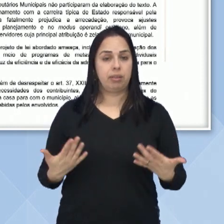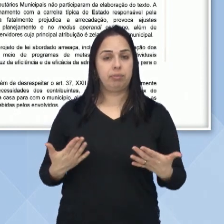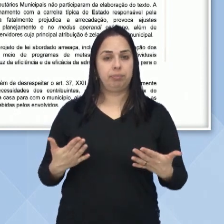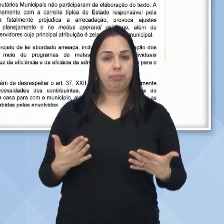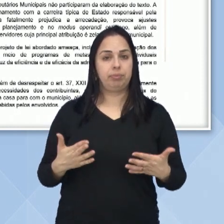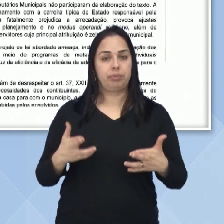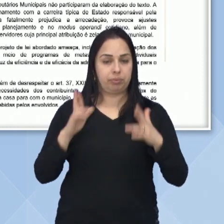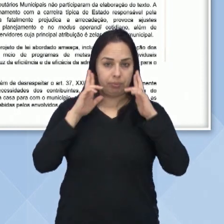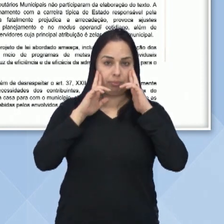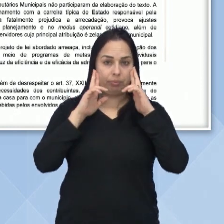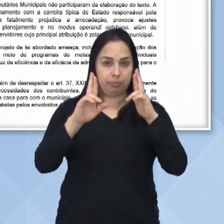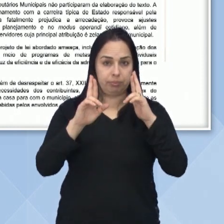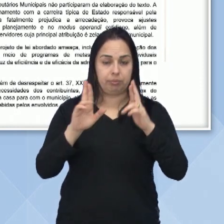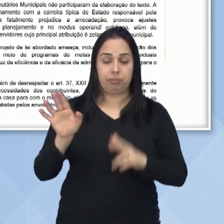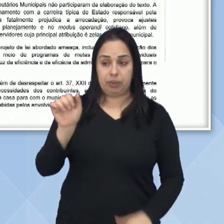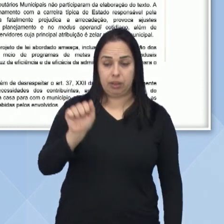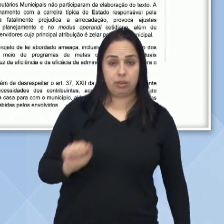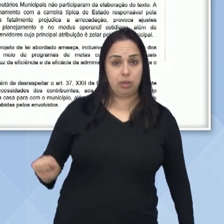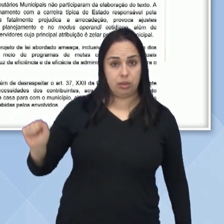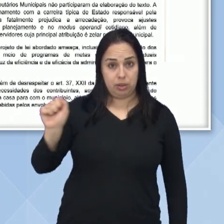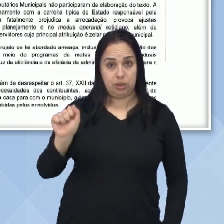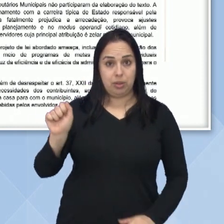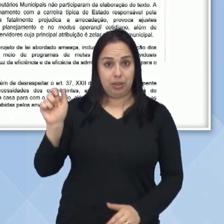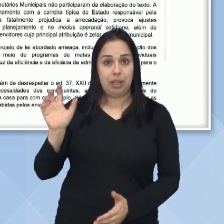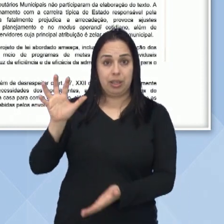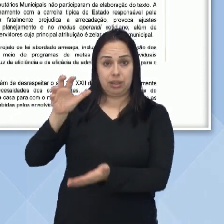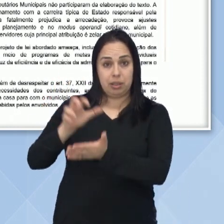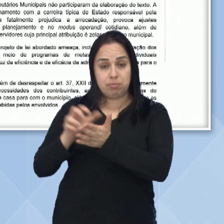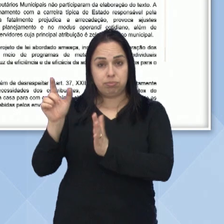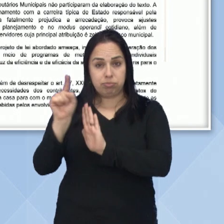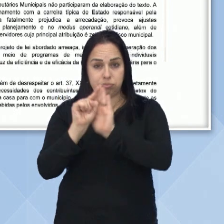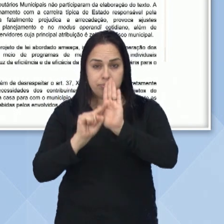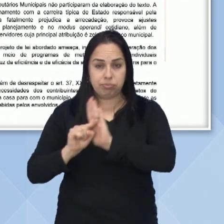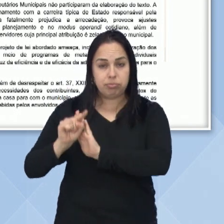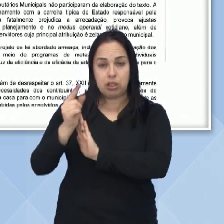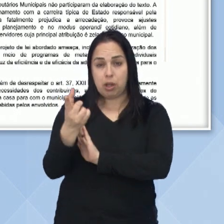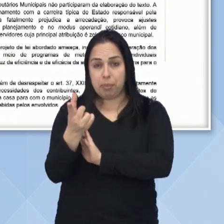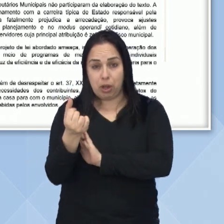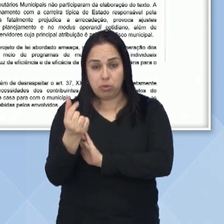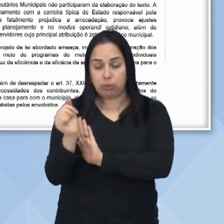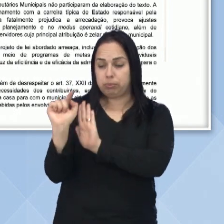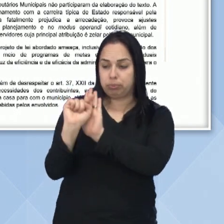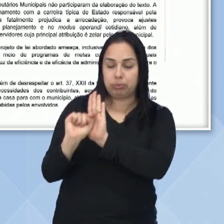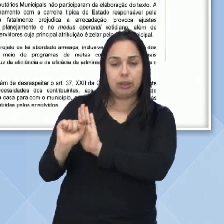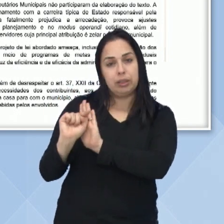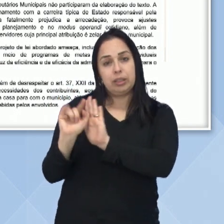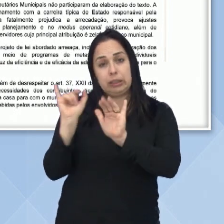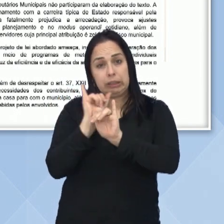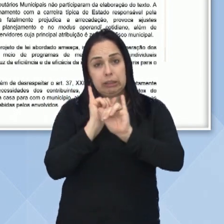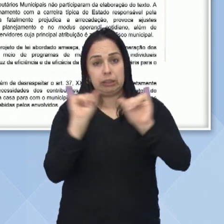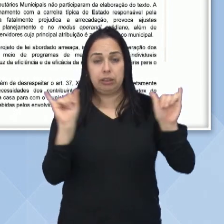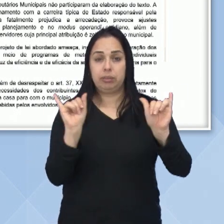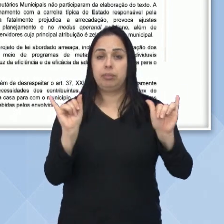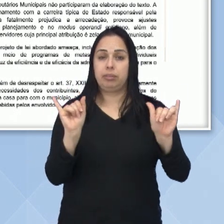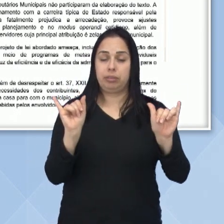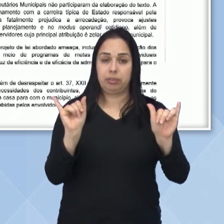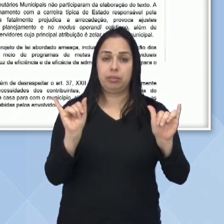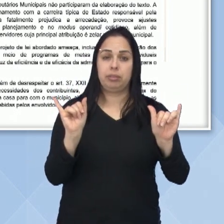Respeitosamente, a Associação dos Auditores Tributários alerta que a